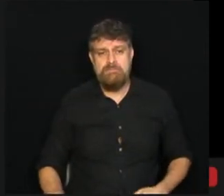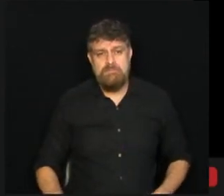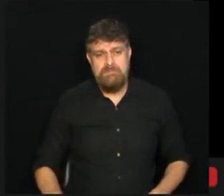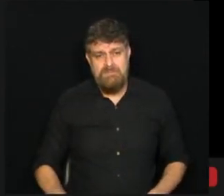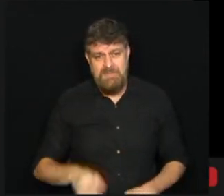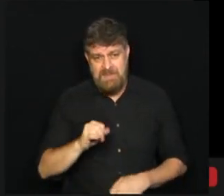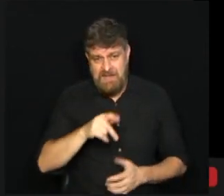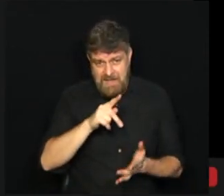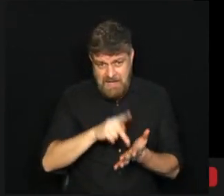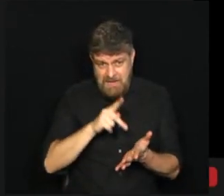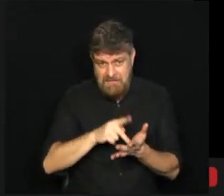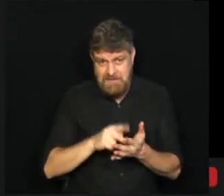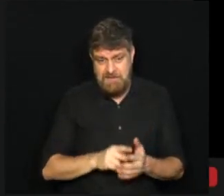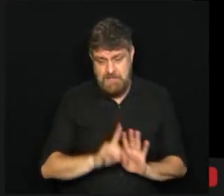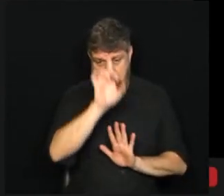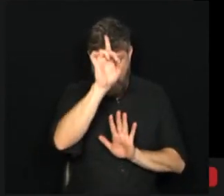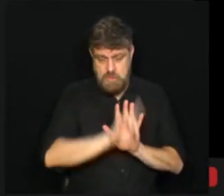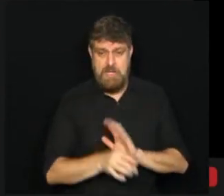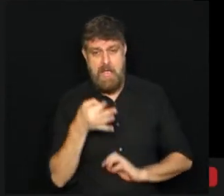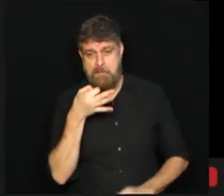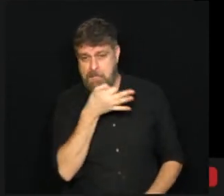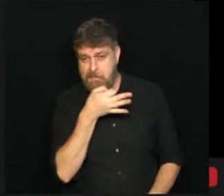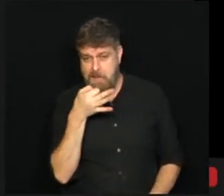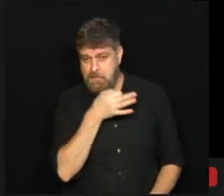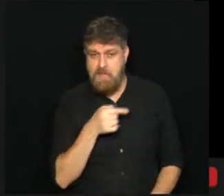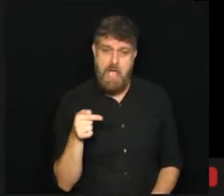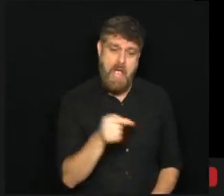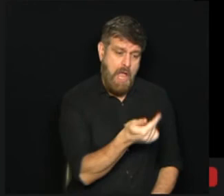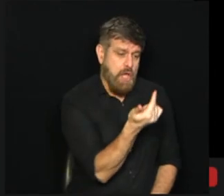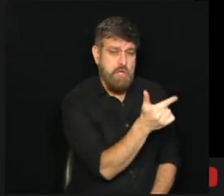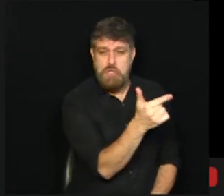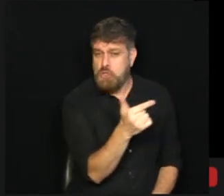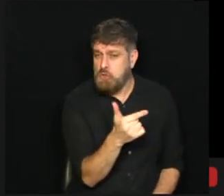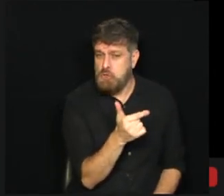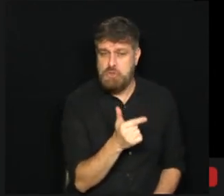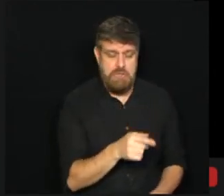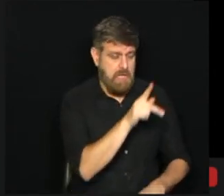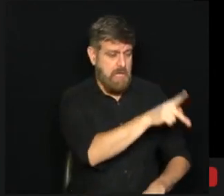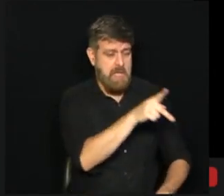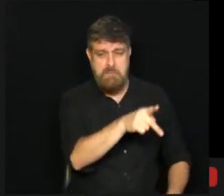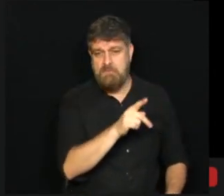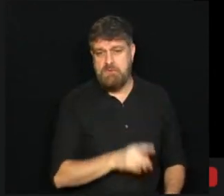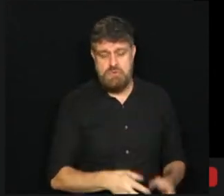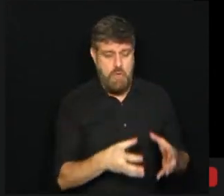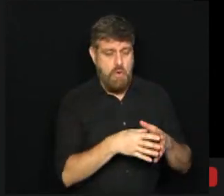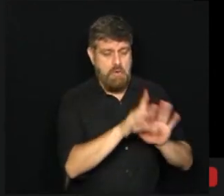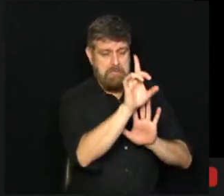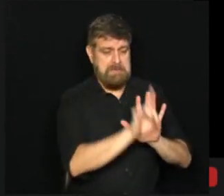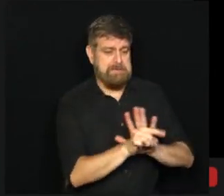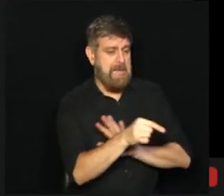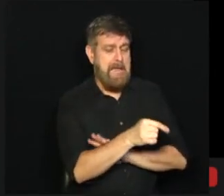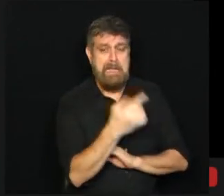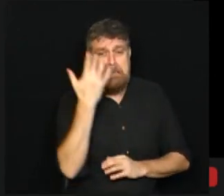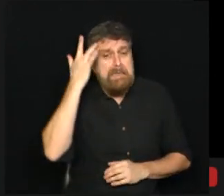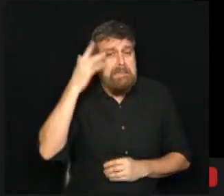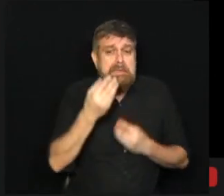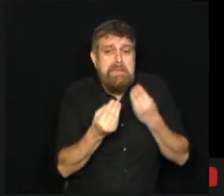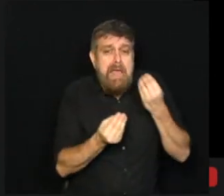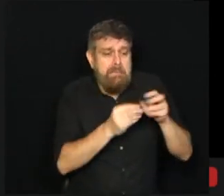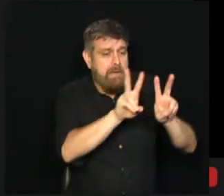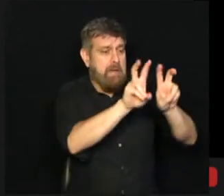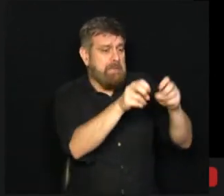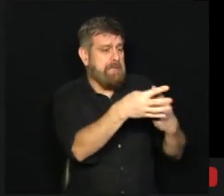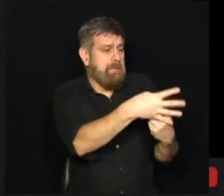é verdade o que a diretora falou, que não há formação do corpo diretivo, ou mesmo do corpo docente, para esse tipo